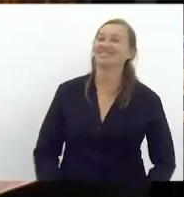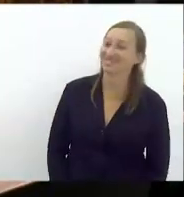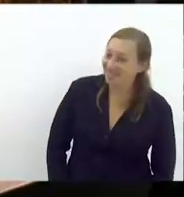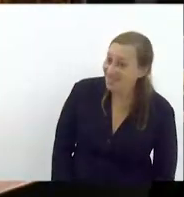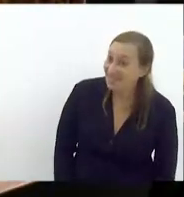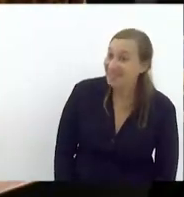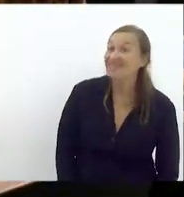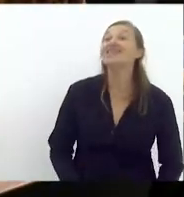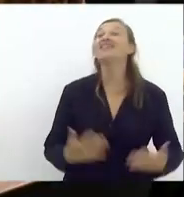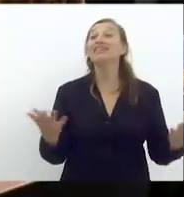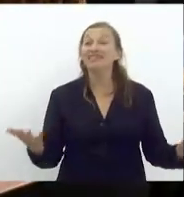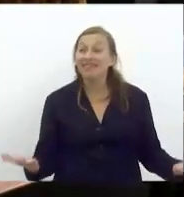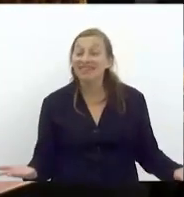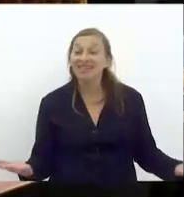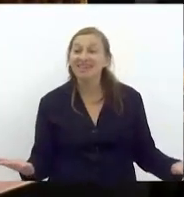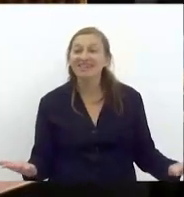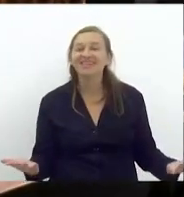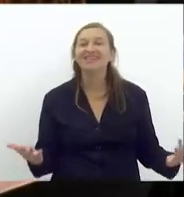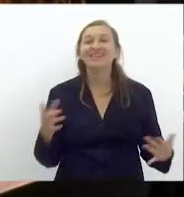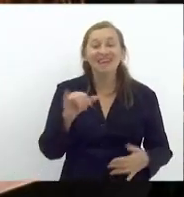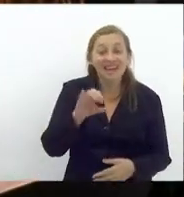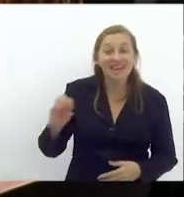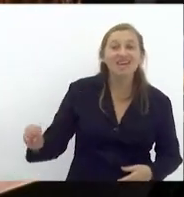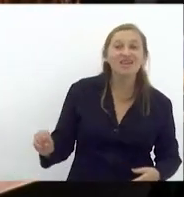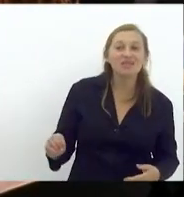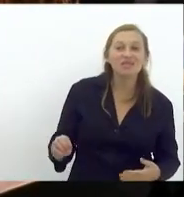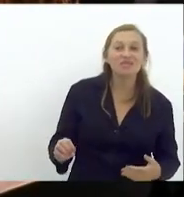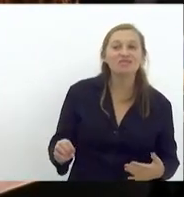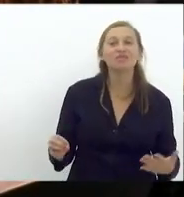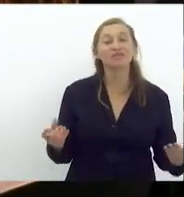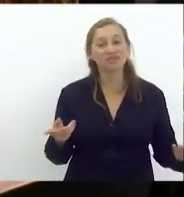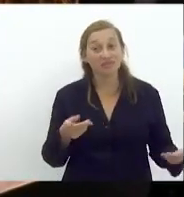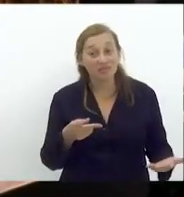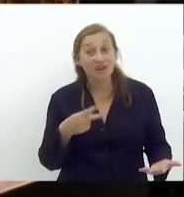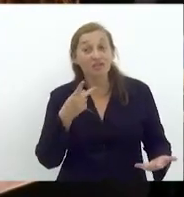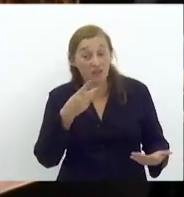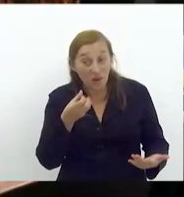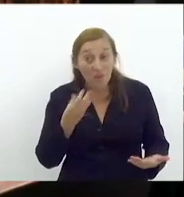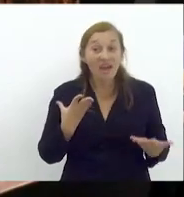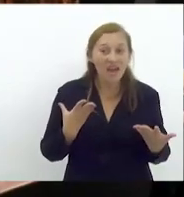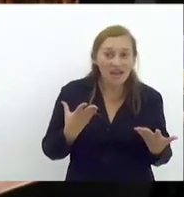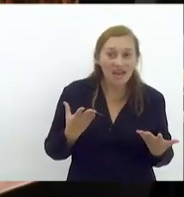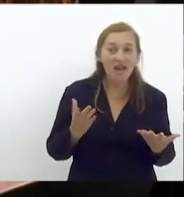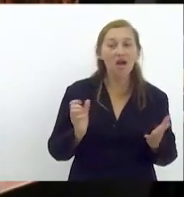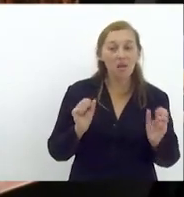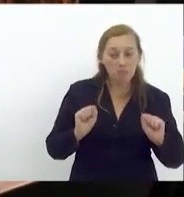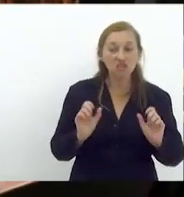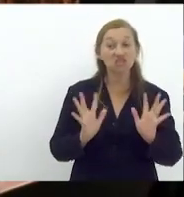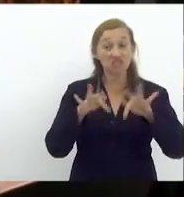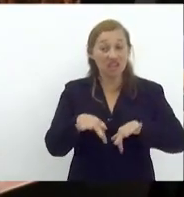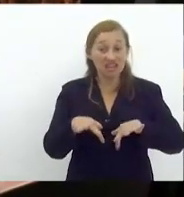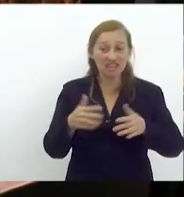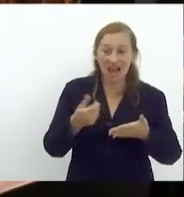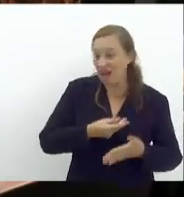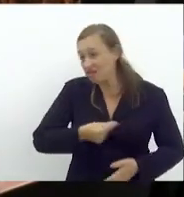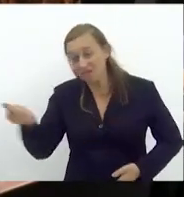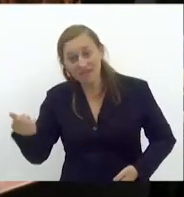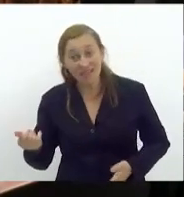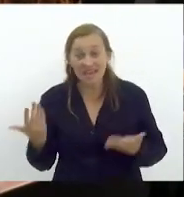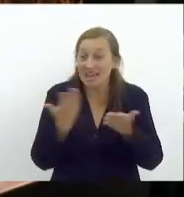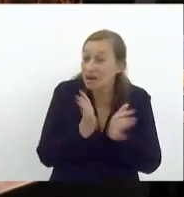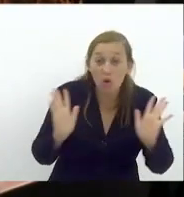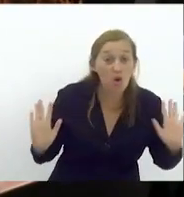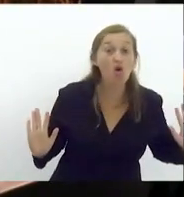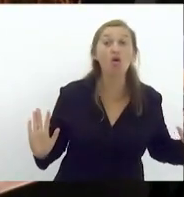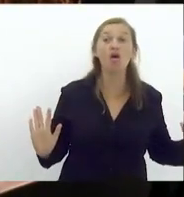E aí é isso gente deu o papo total né A gente podia até fechoupa vamos embora acabou